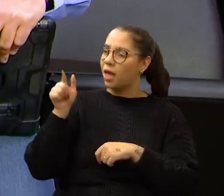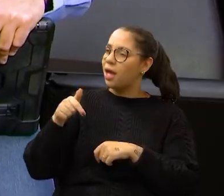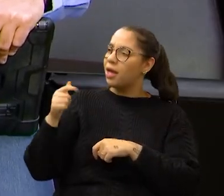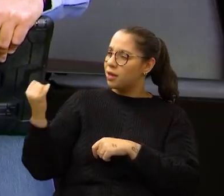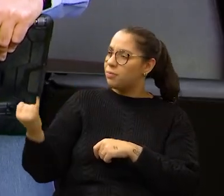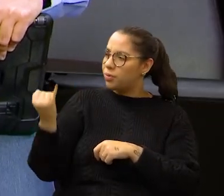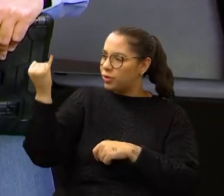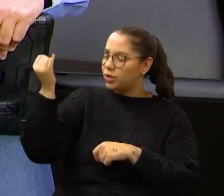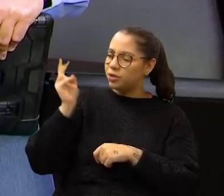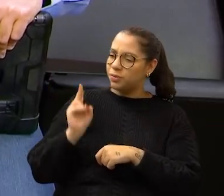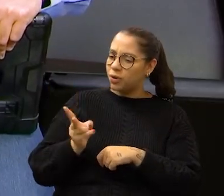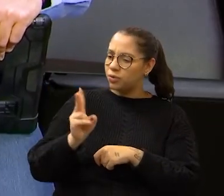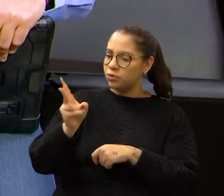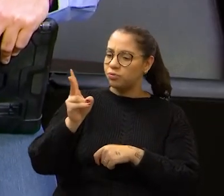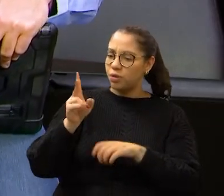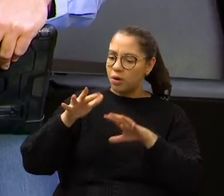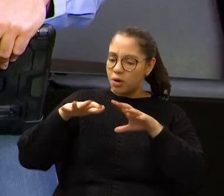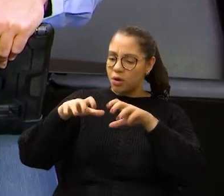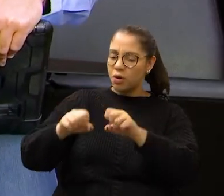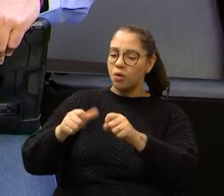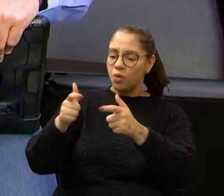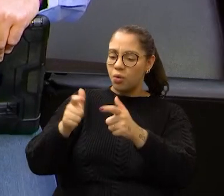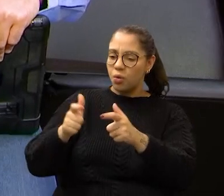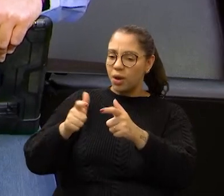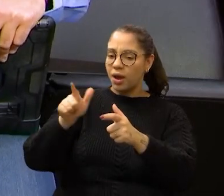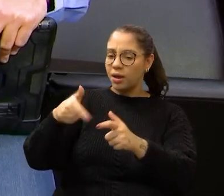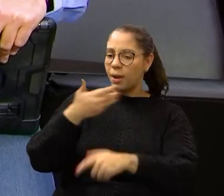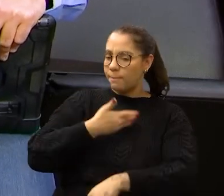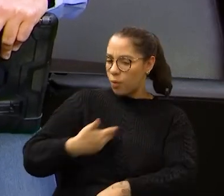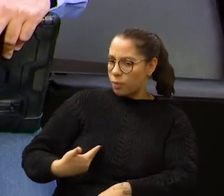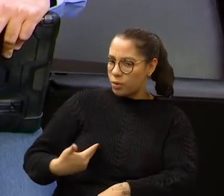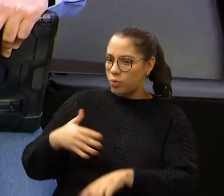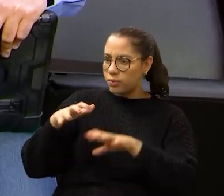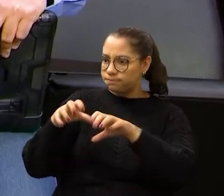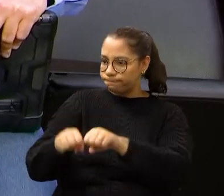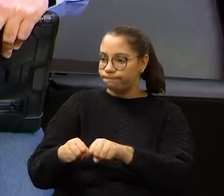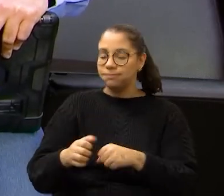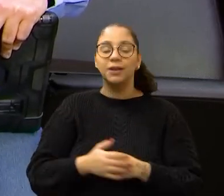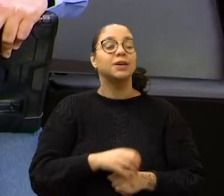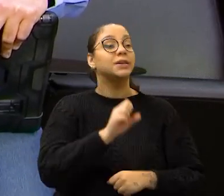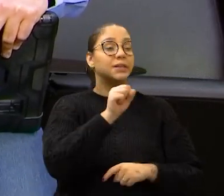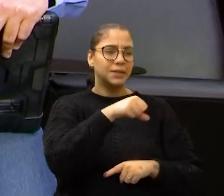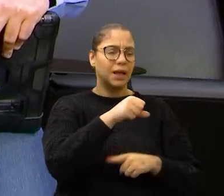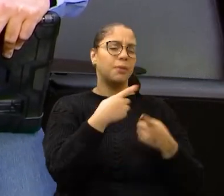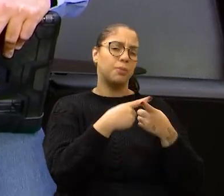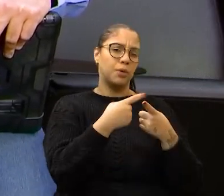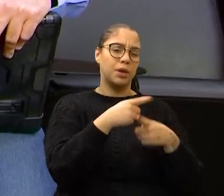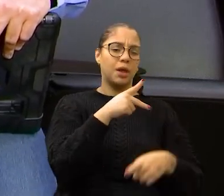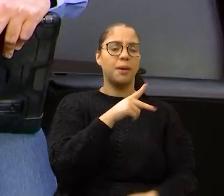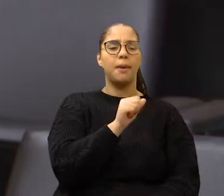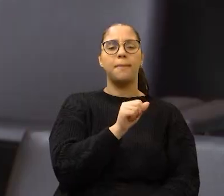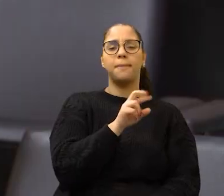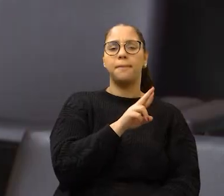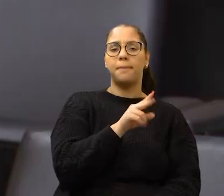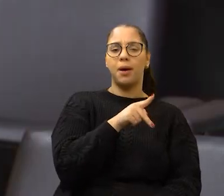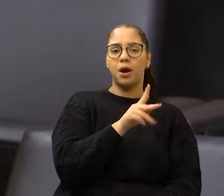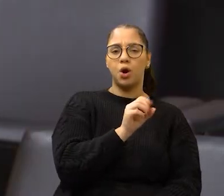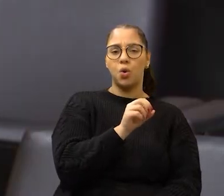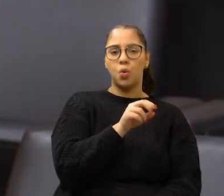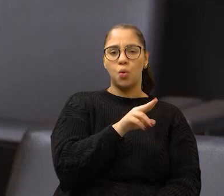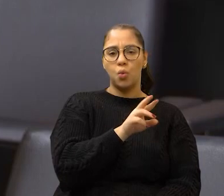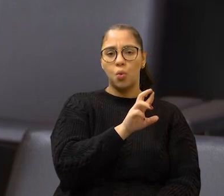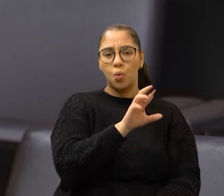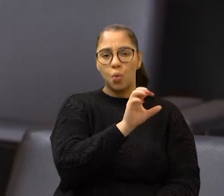medida importante para a gente continuar ocupando os espaços que são públicos? Ah, com certeza, porque o parkour ele já é